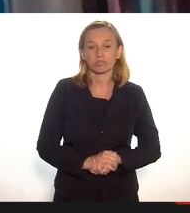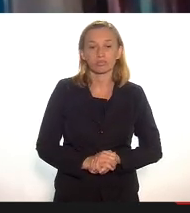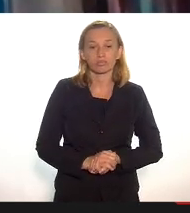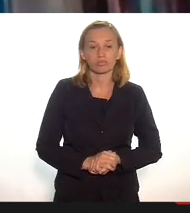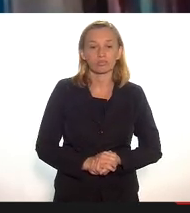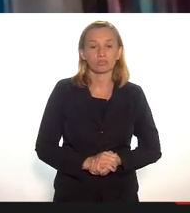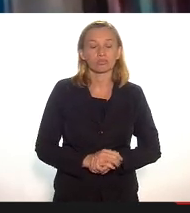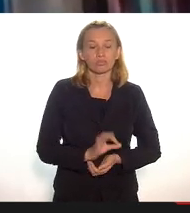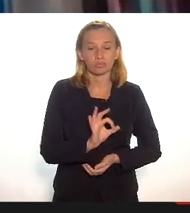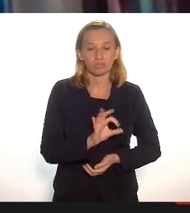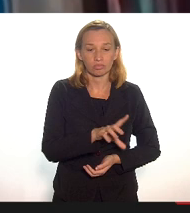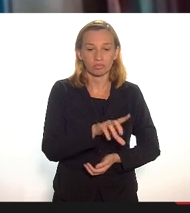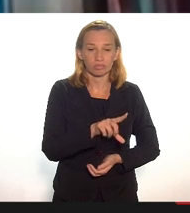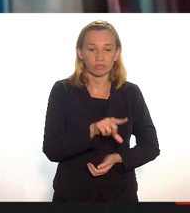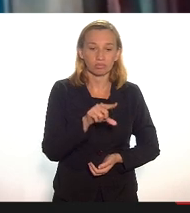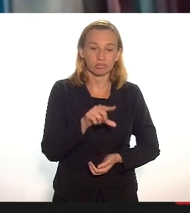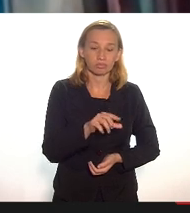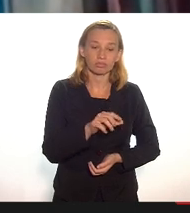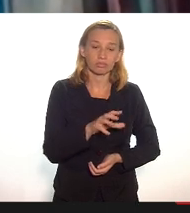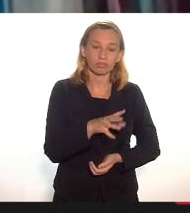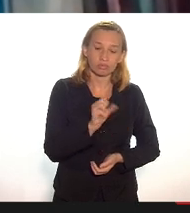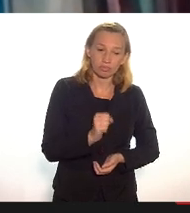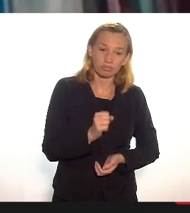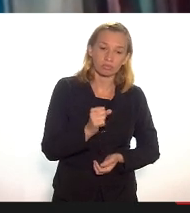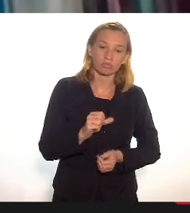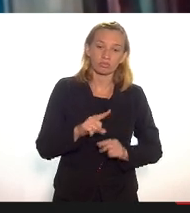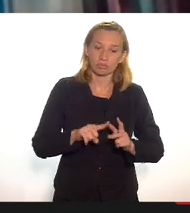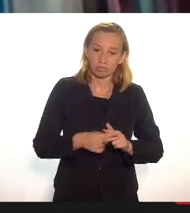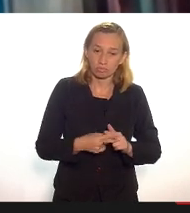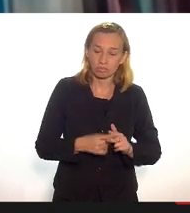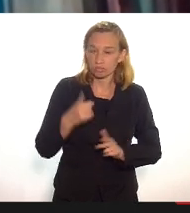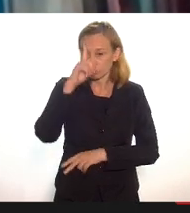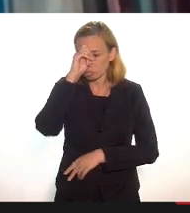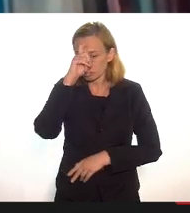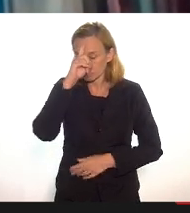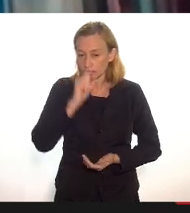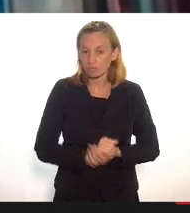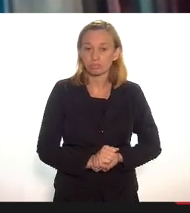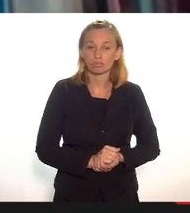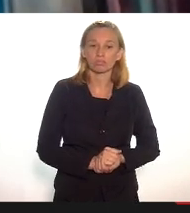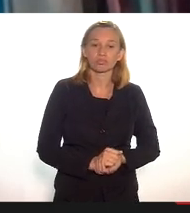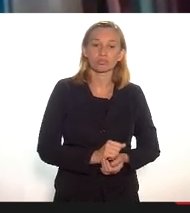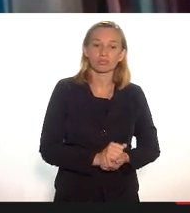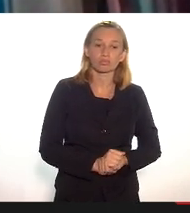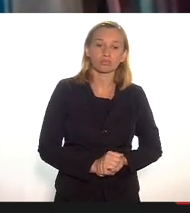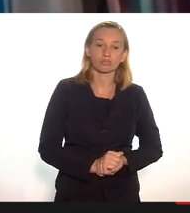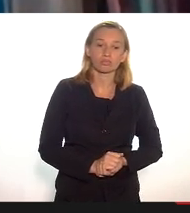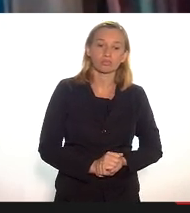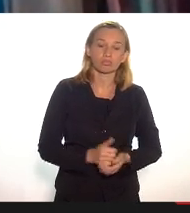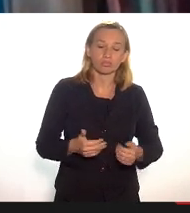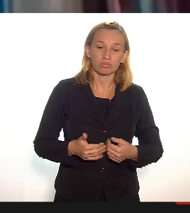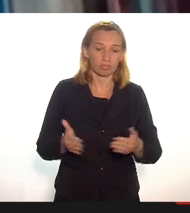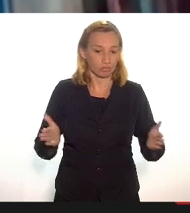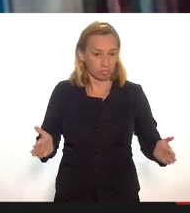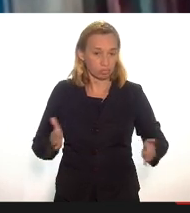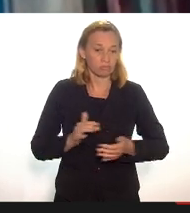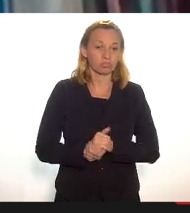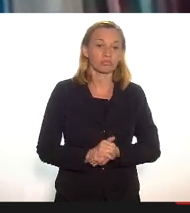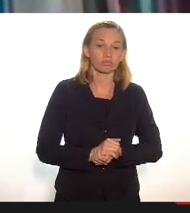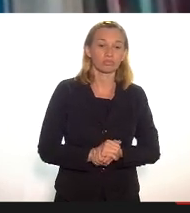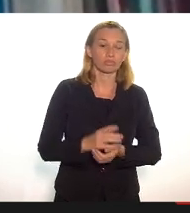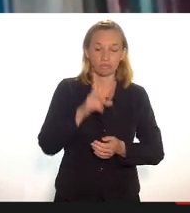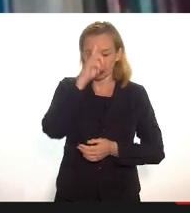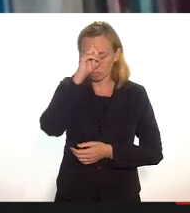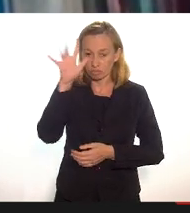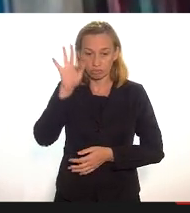E a favor da instrumentalização dos hospitais, em que a gente pedia que os hospitais fossem reestruturados, os hospitais, inclusive os hospitais federais.